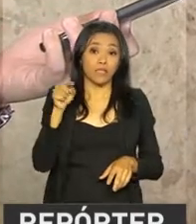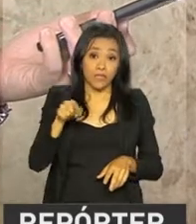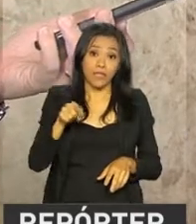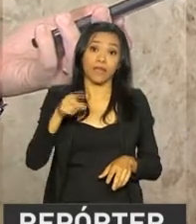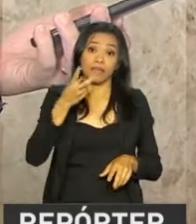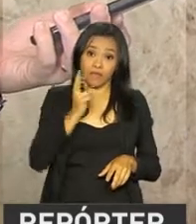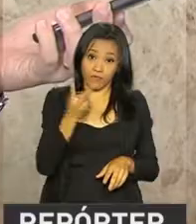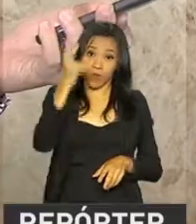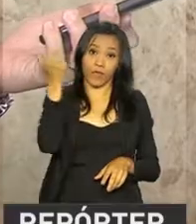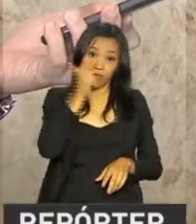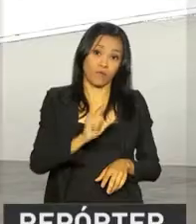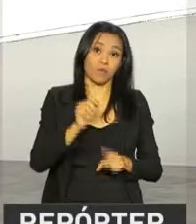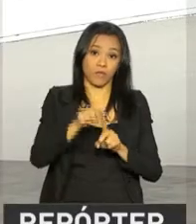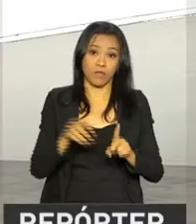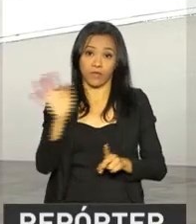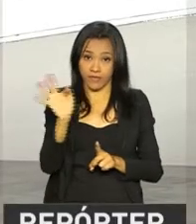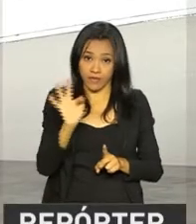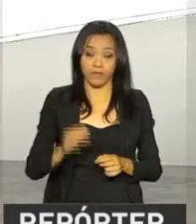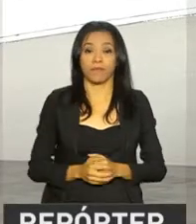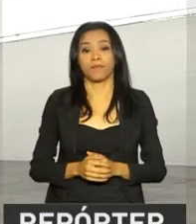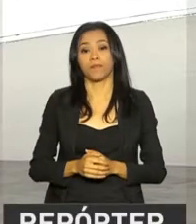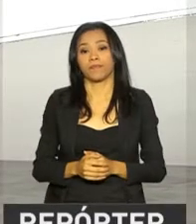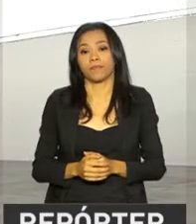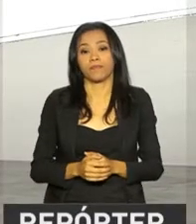dessa vitória que teremos em fevereiro.